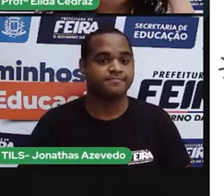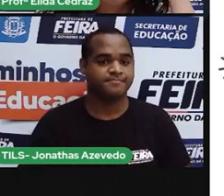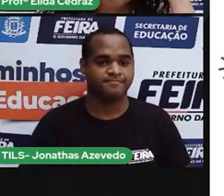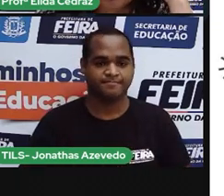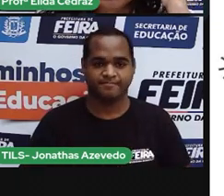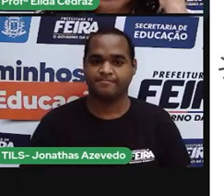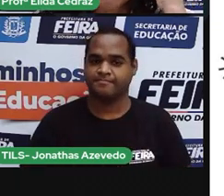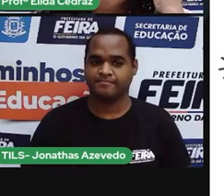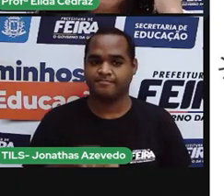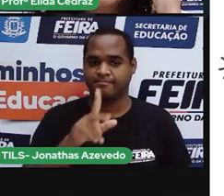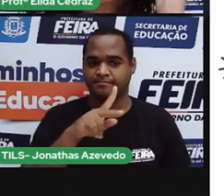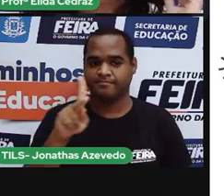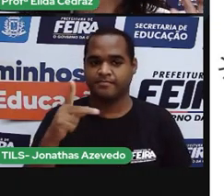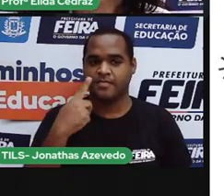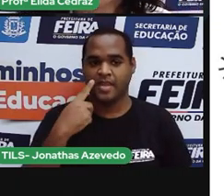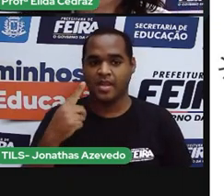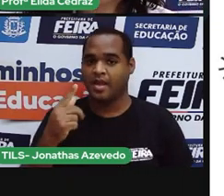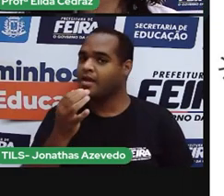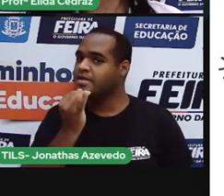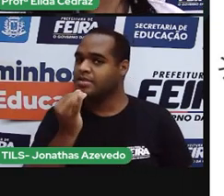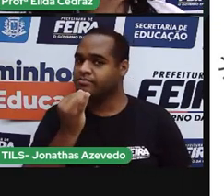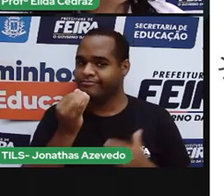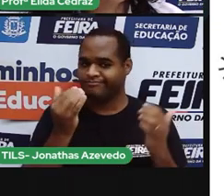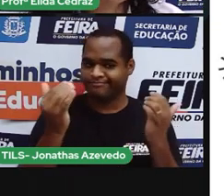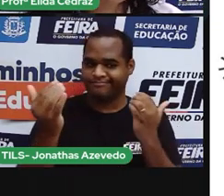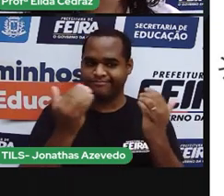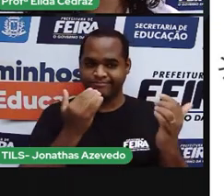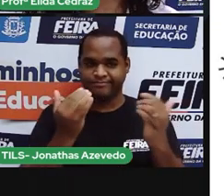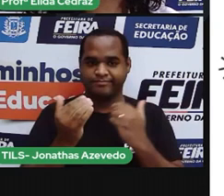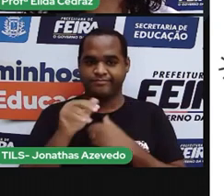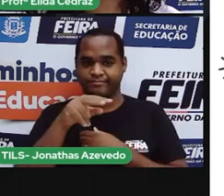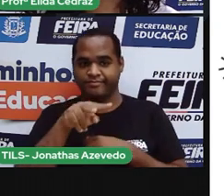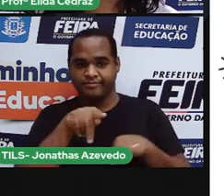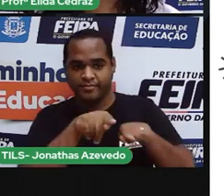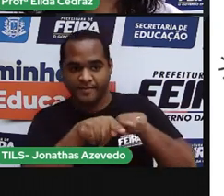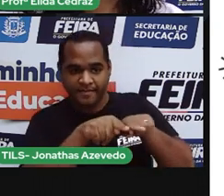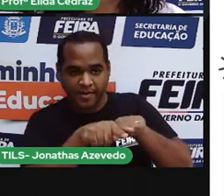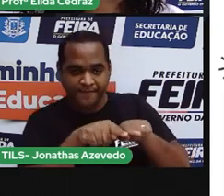A Pro trouxe esses exemplos com esses irmãos.